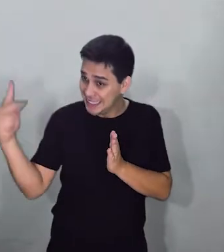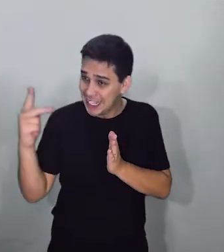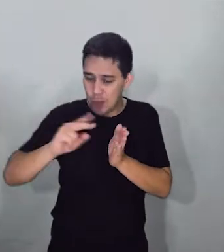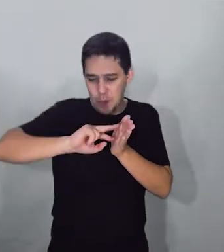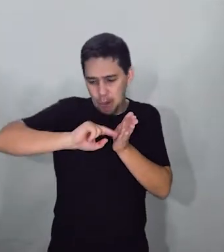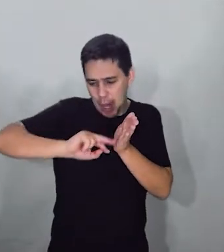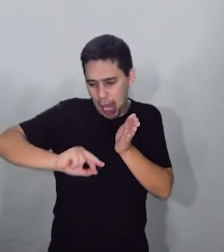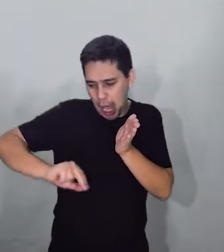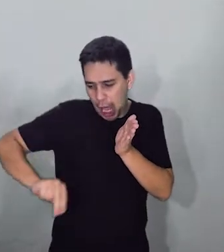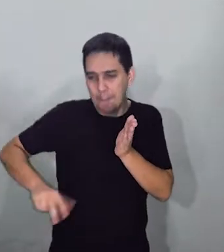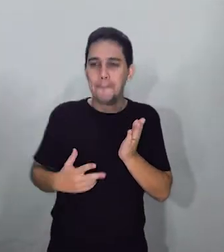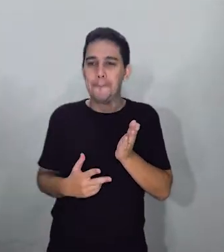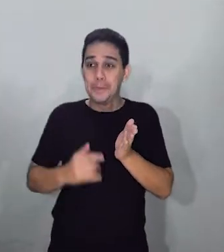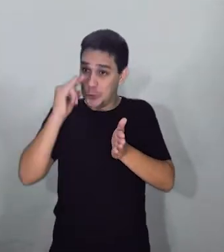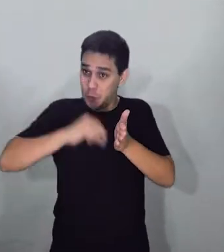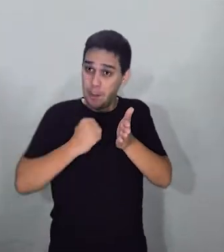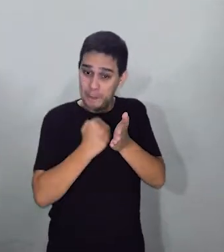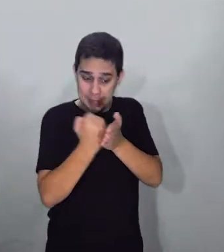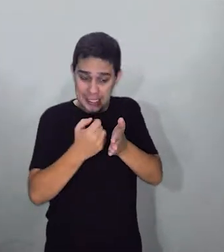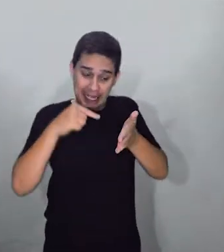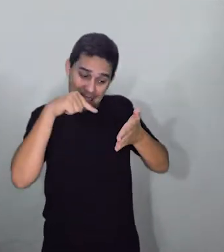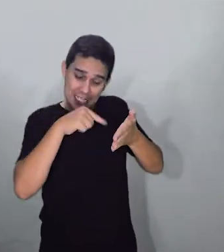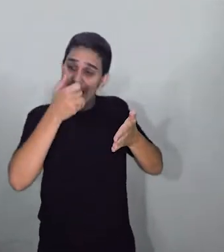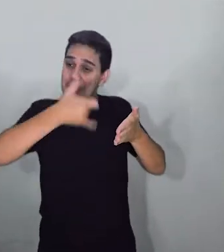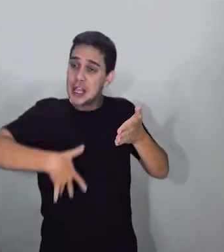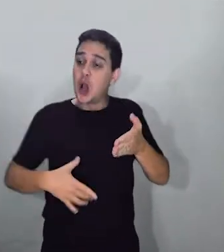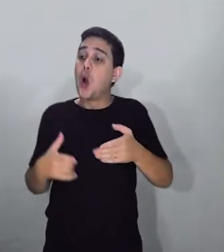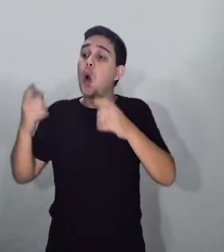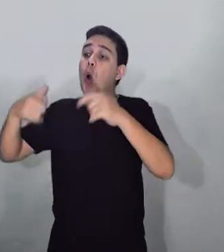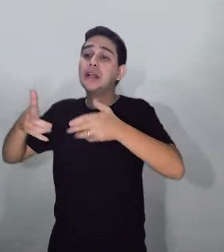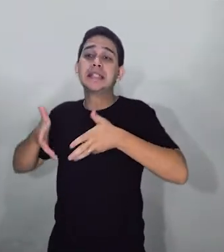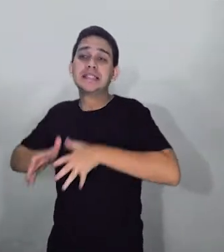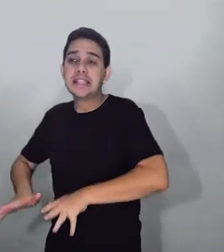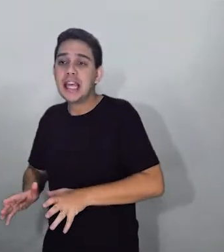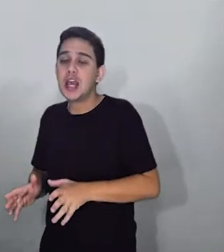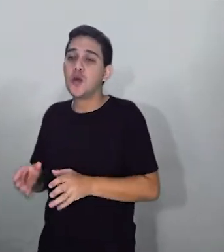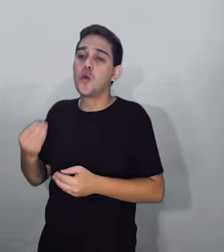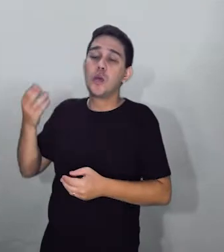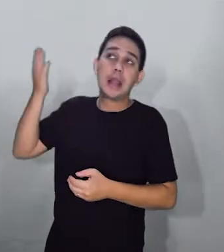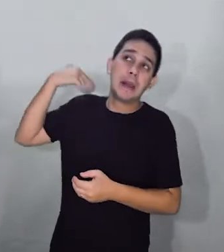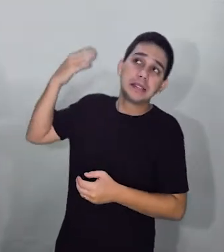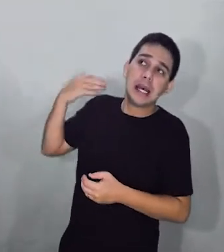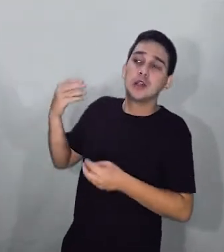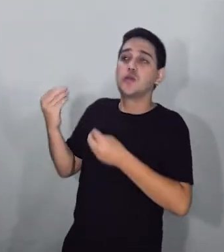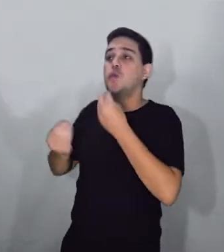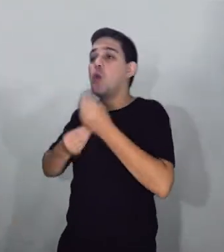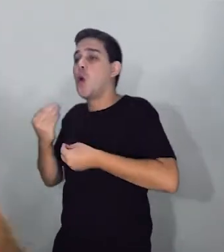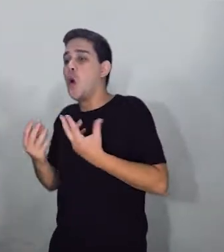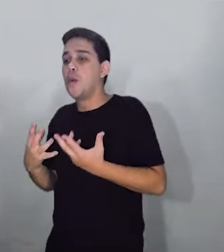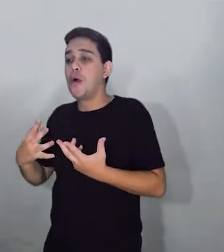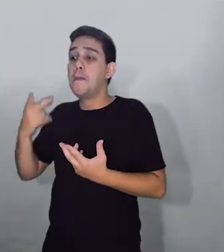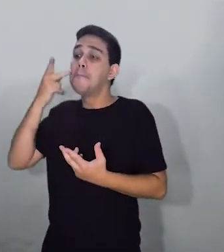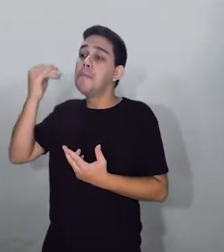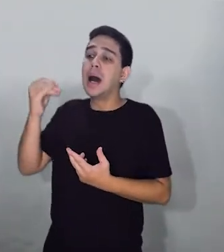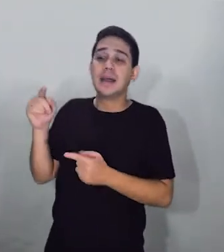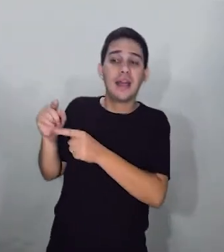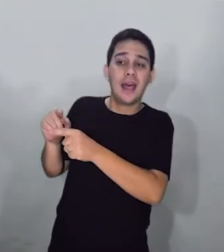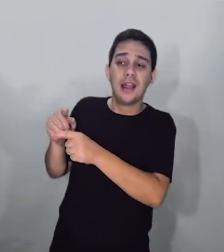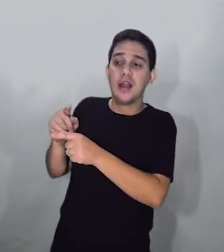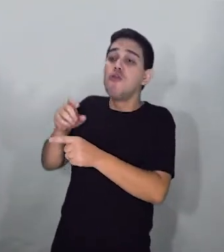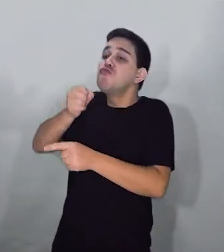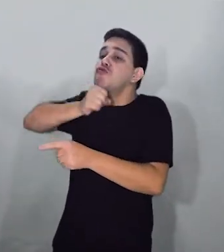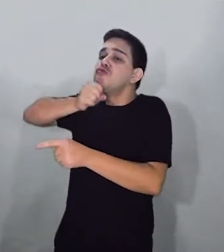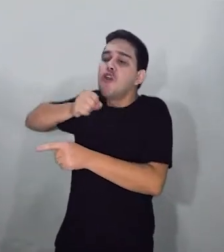traz a origem da criança, né, e sua biografia, né? Quando que ela nasceu, filho de quem, neto de quem.